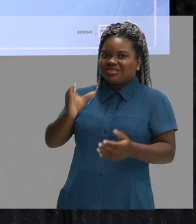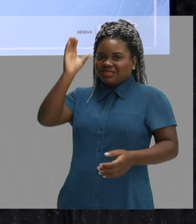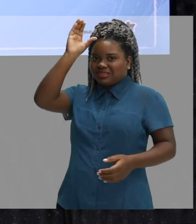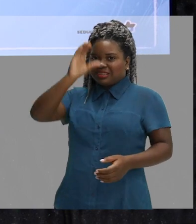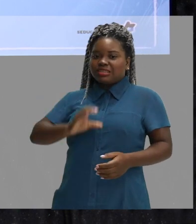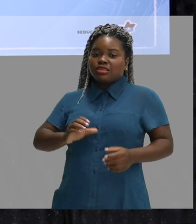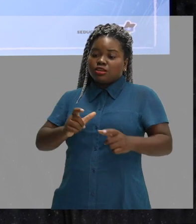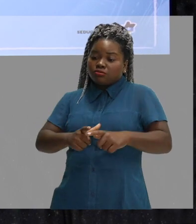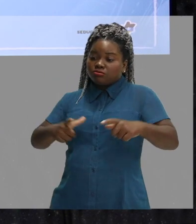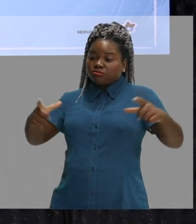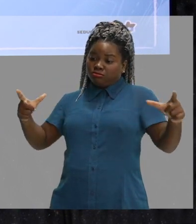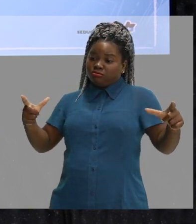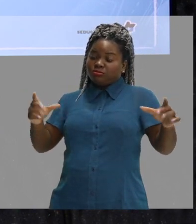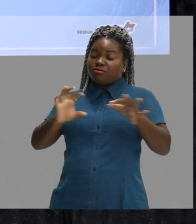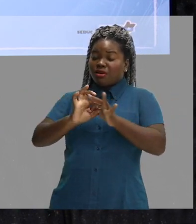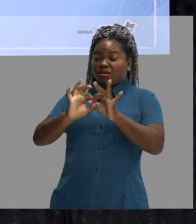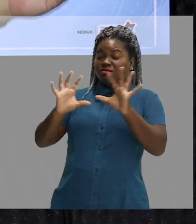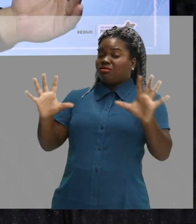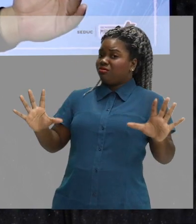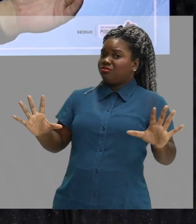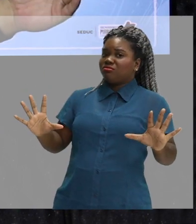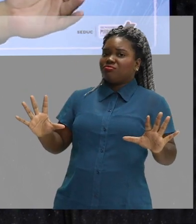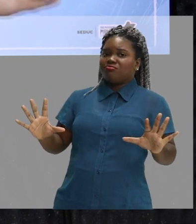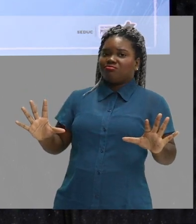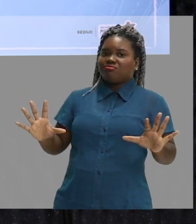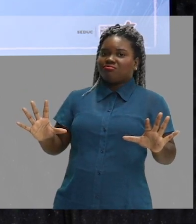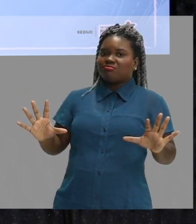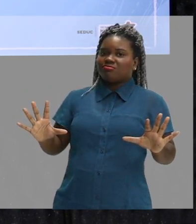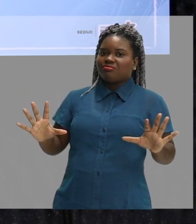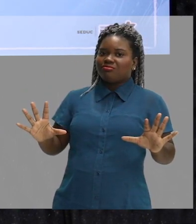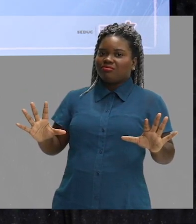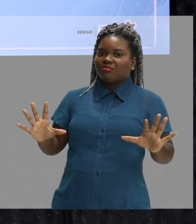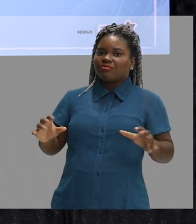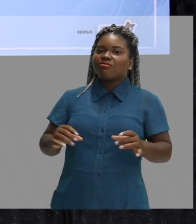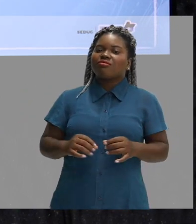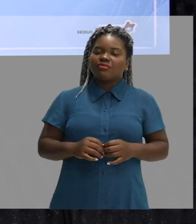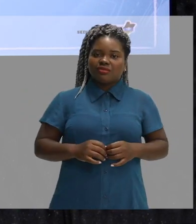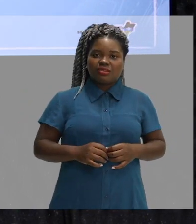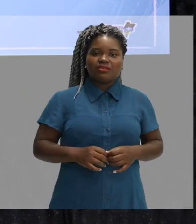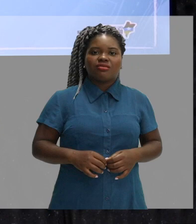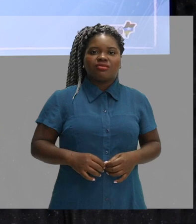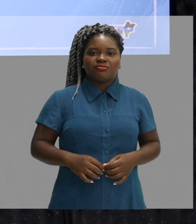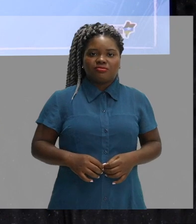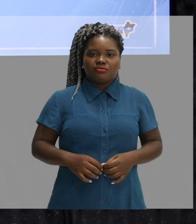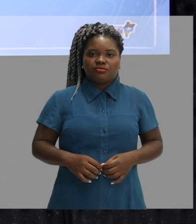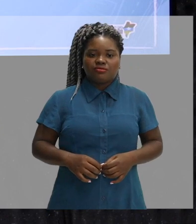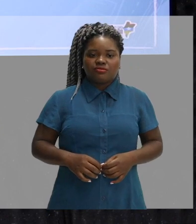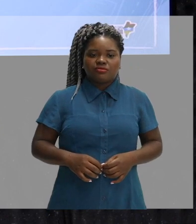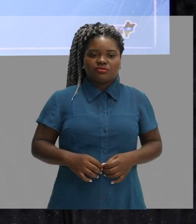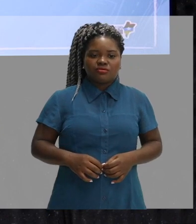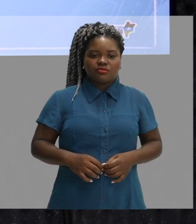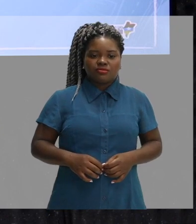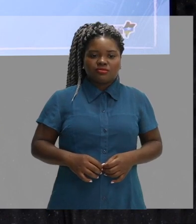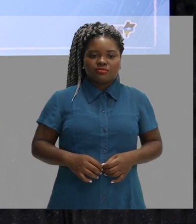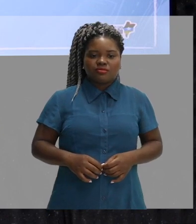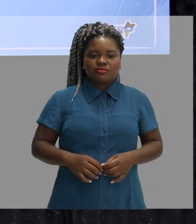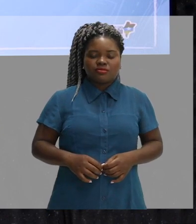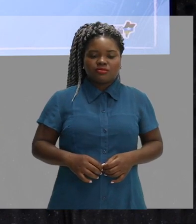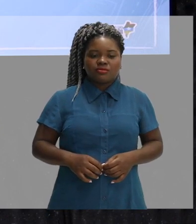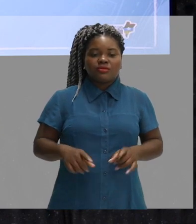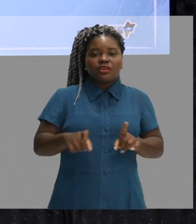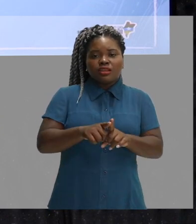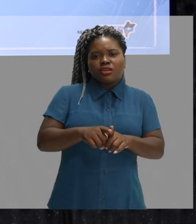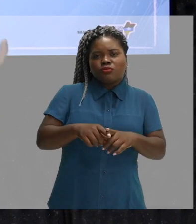abrangente. Não é a cidadania restrita da antiguidade, é a cidadania abrangente da modernidade. E